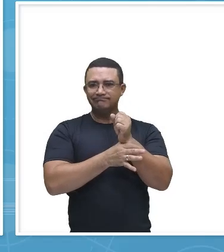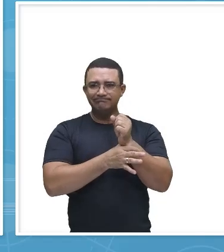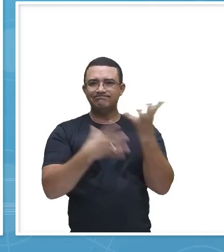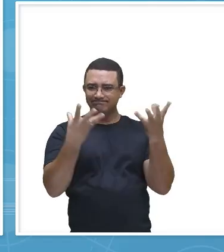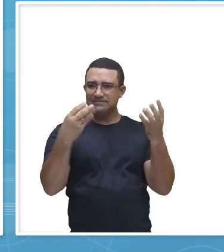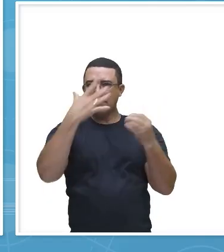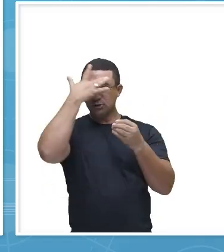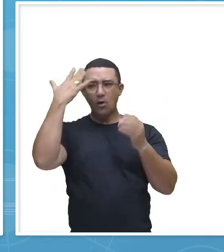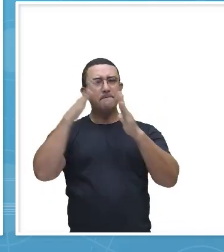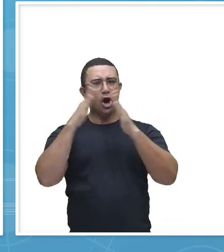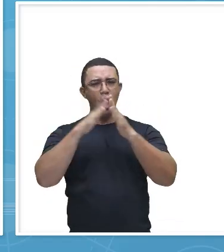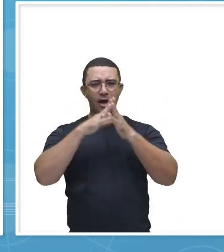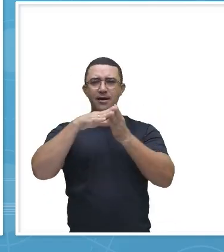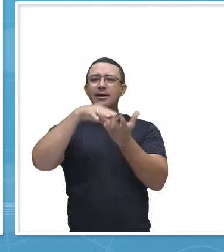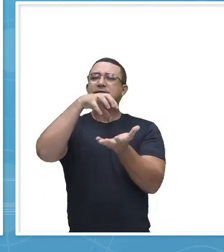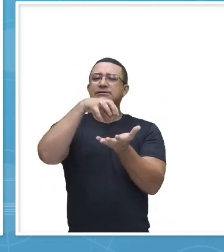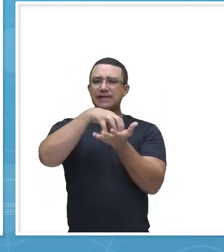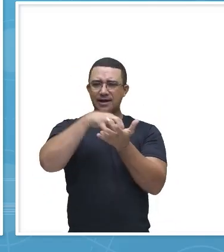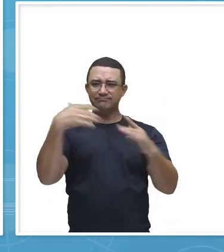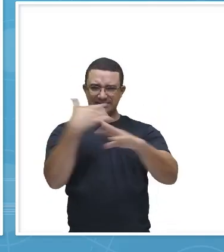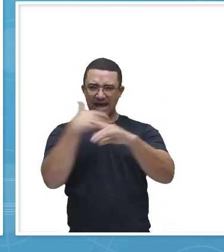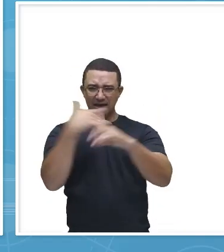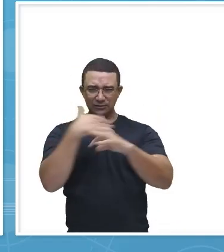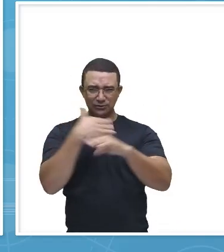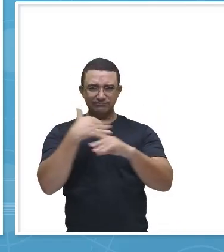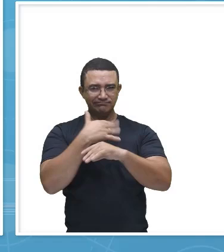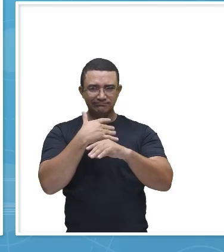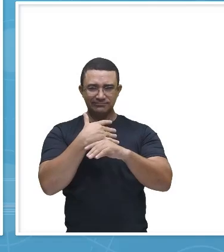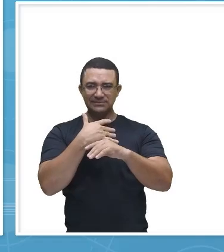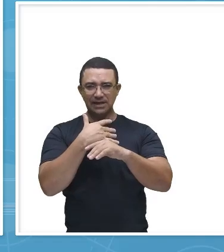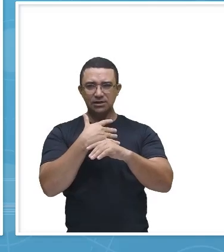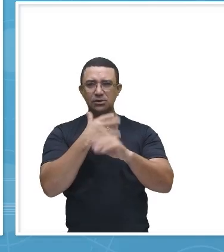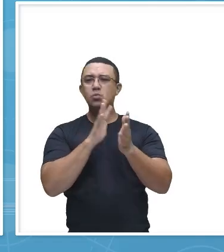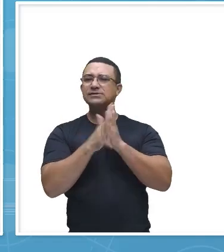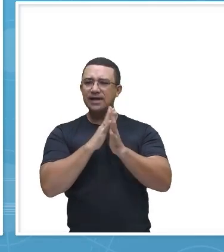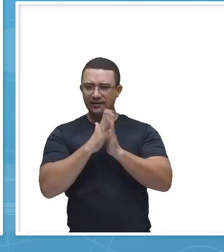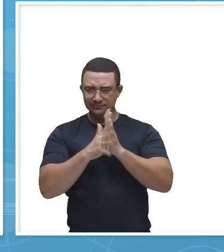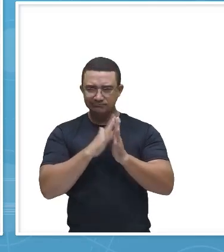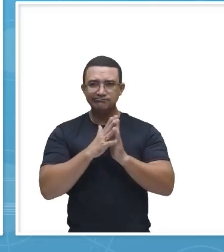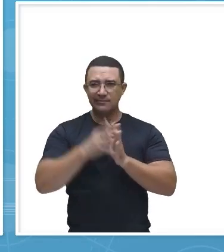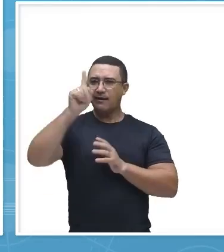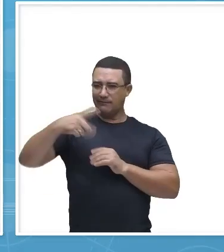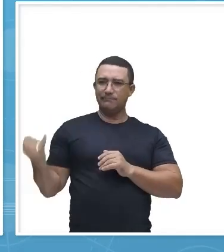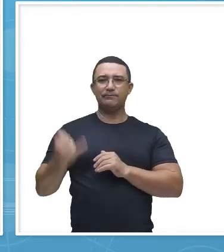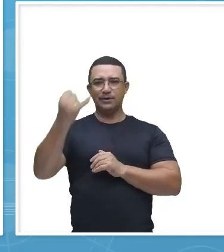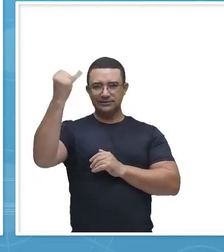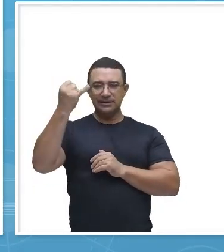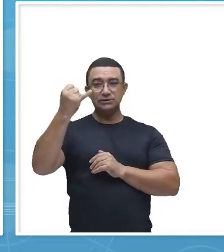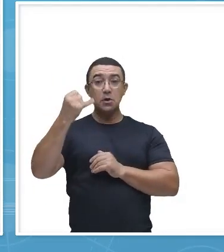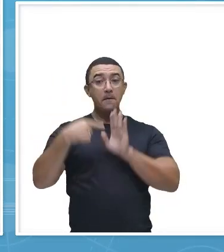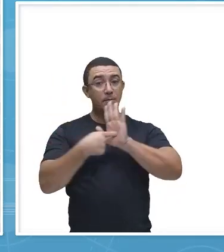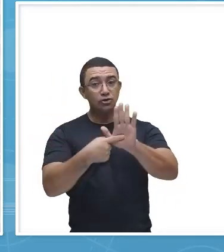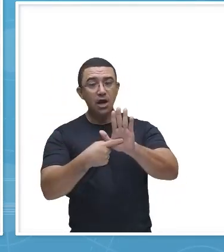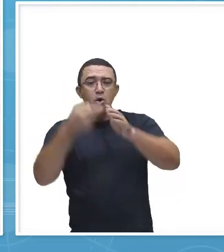da cidade, né? E aí a galera também respondeu sobre seus costumes, né? É importante também destacar isso.